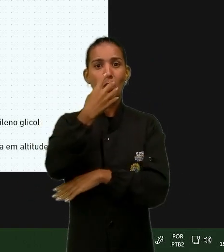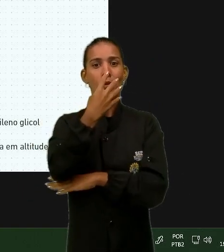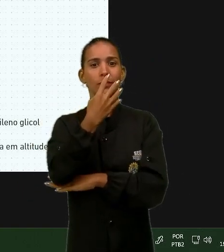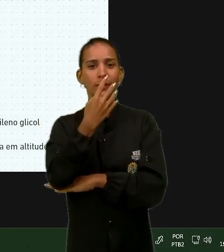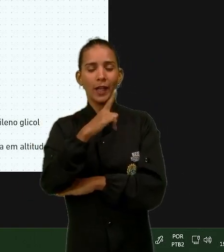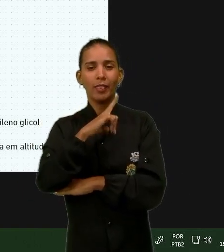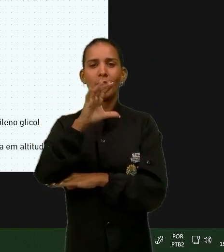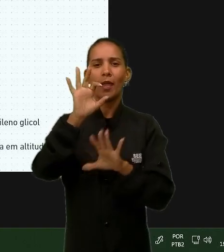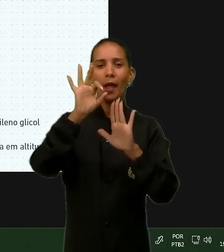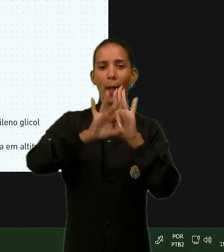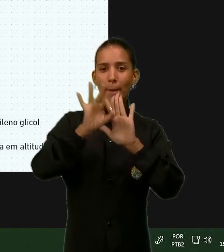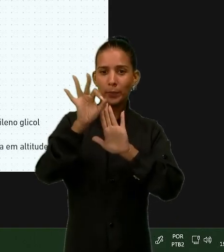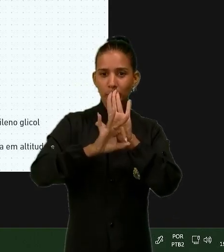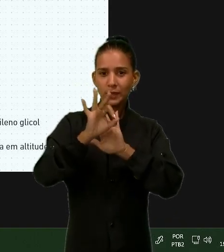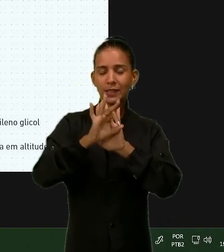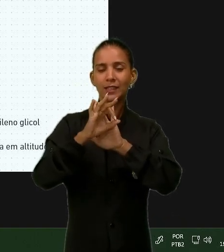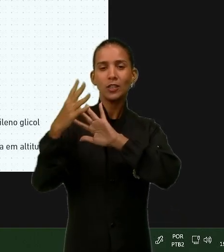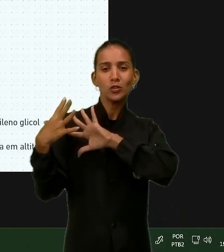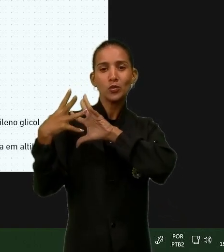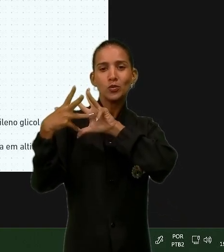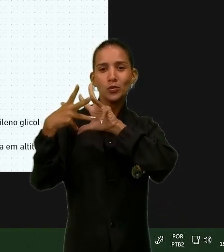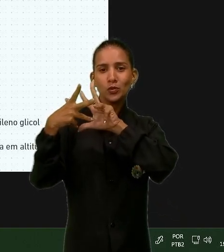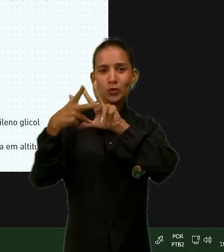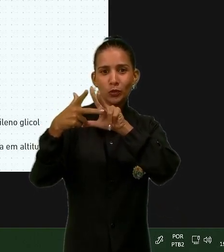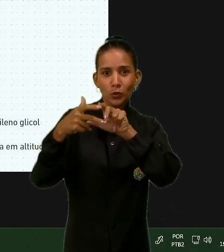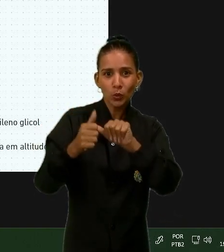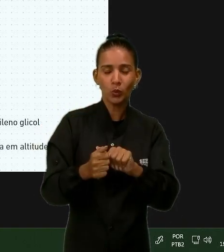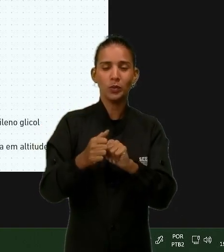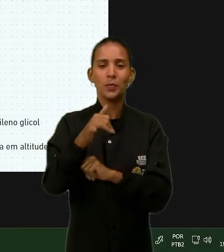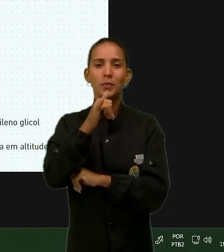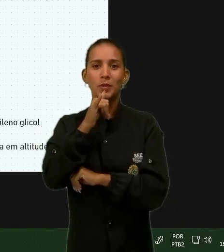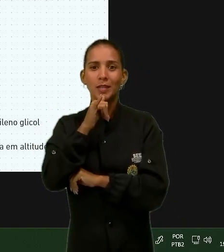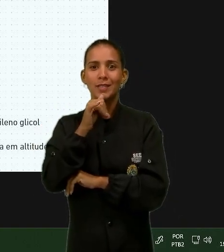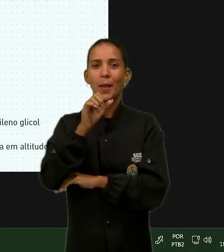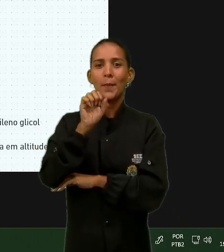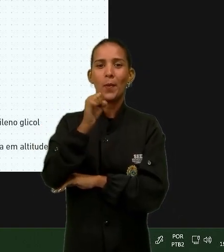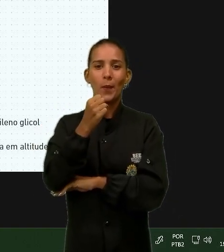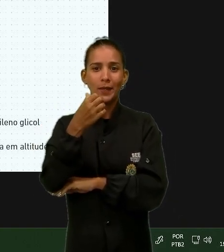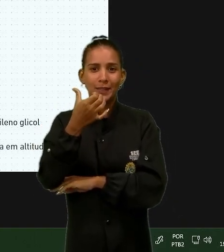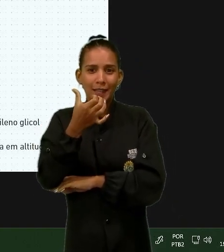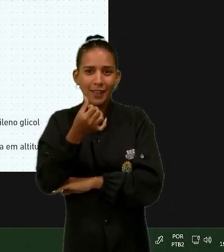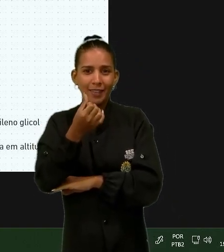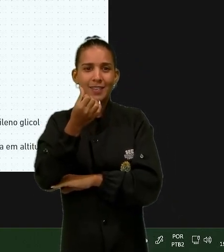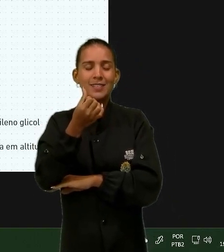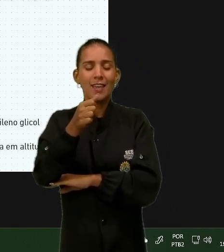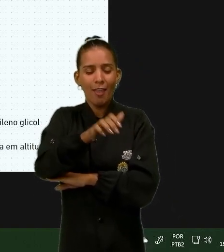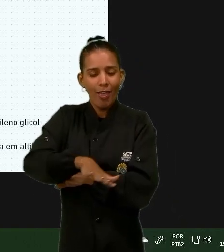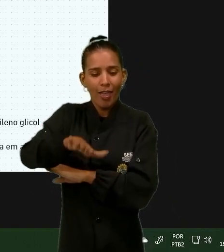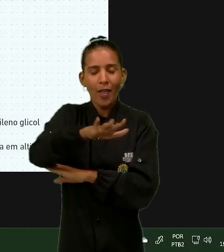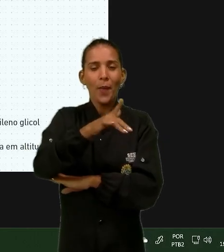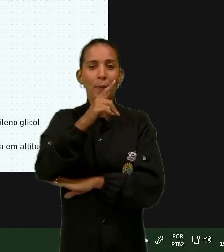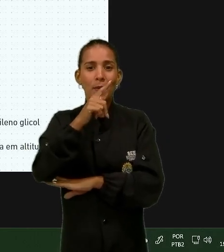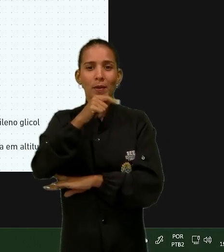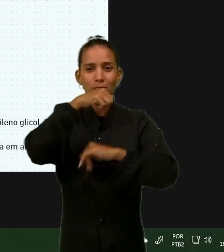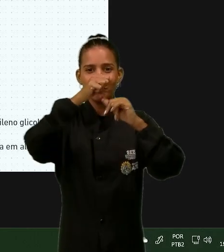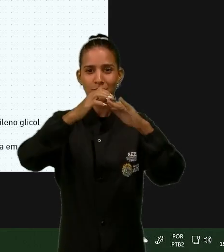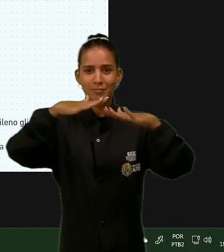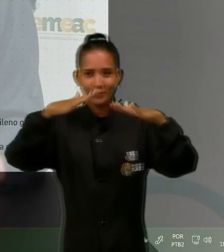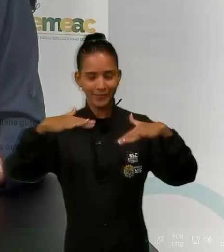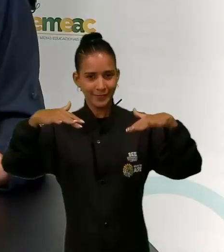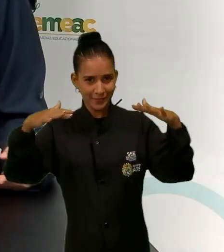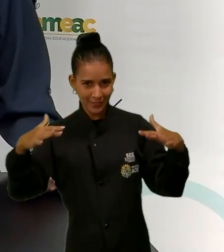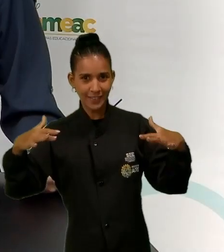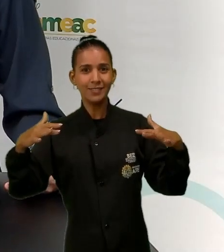da crosta terrestre e 86% ali do oceano, né? Lembrando que o oxigênio ele faz parte ali